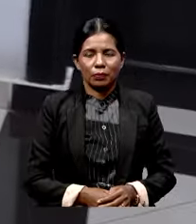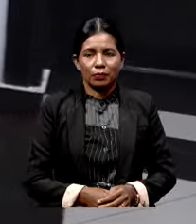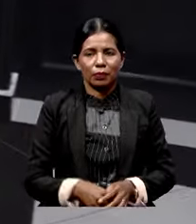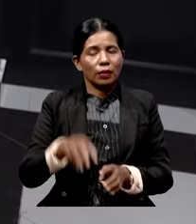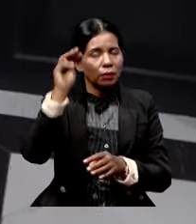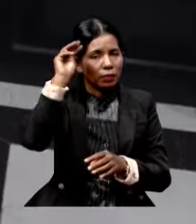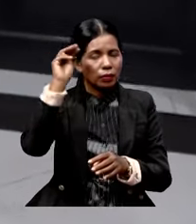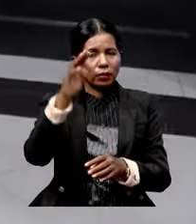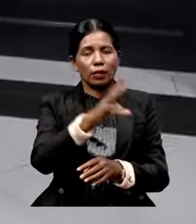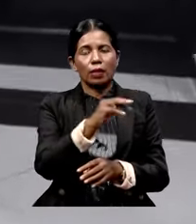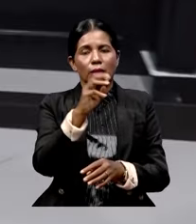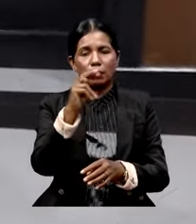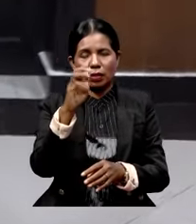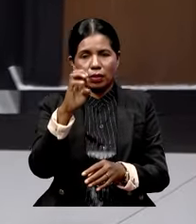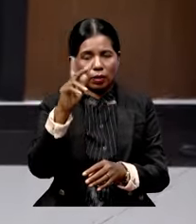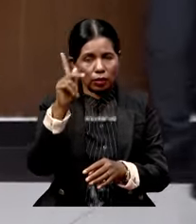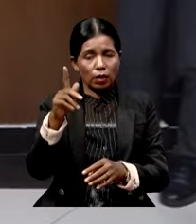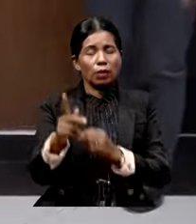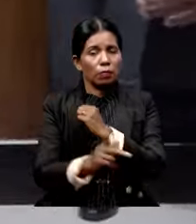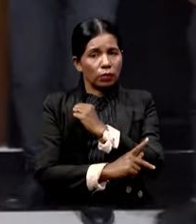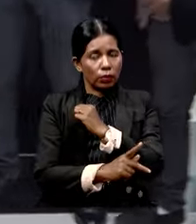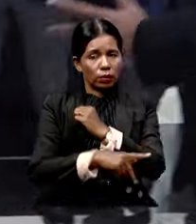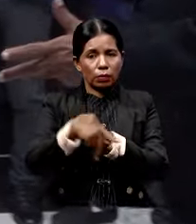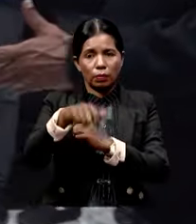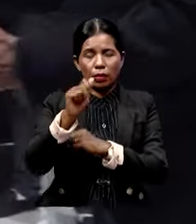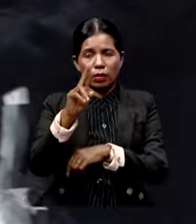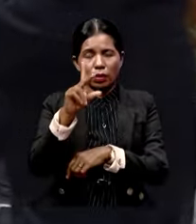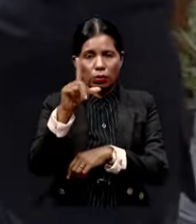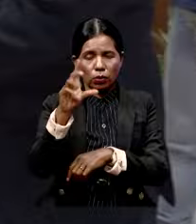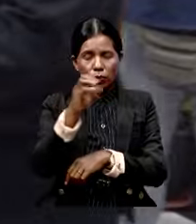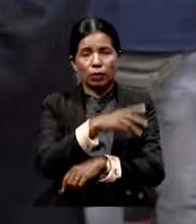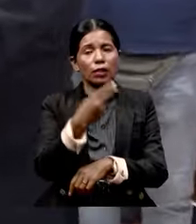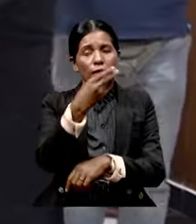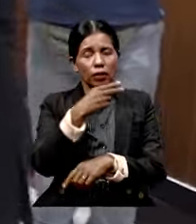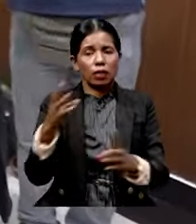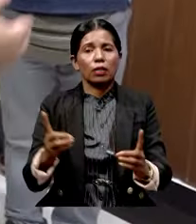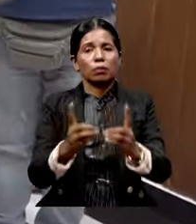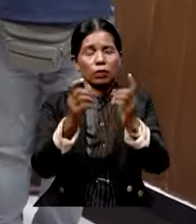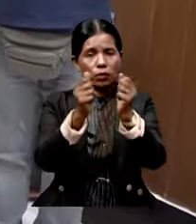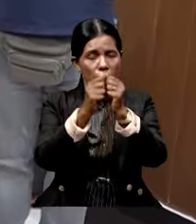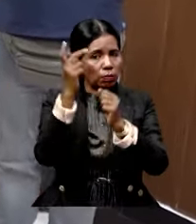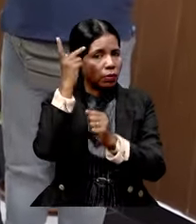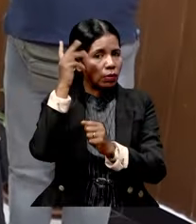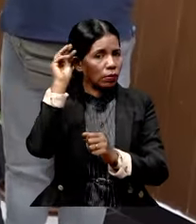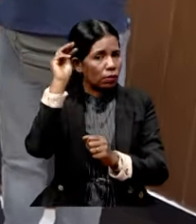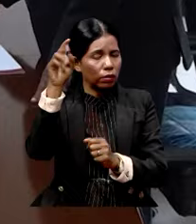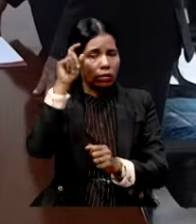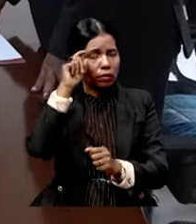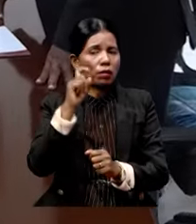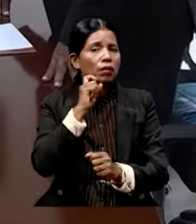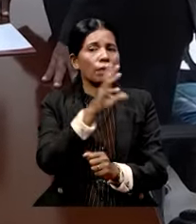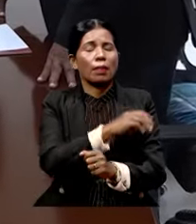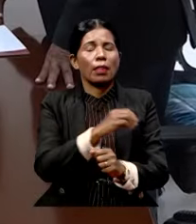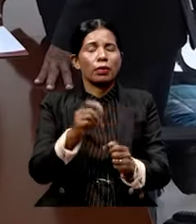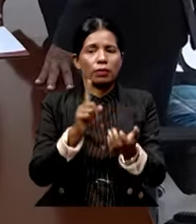Ministro do Estado de Negócios Estrangeiro Portugal, Paulo Rangel, e a Quintané, assorumalo o primeiro-ministro Cairala Xanana Guzmão,